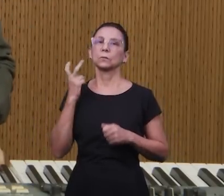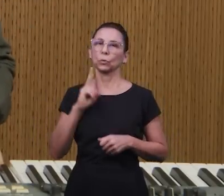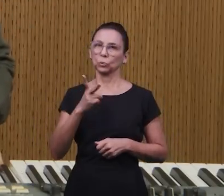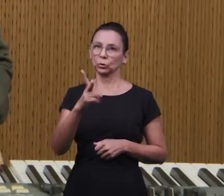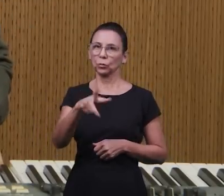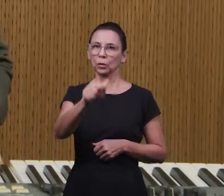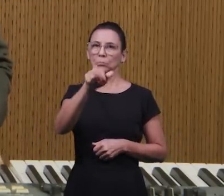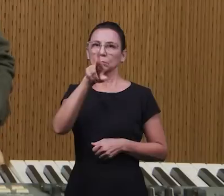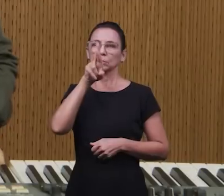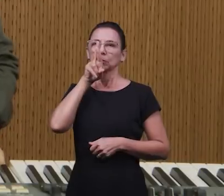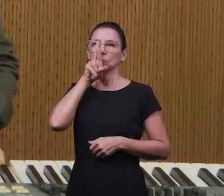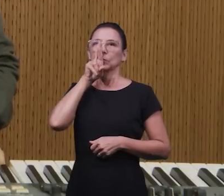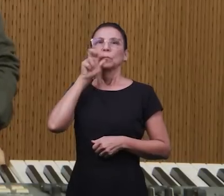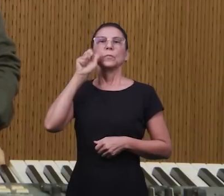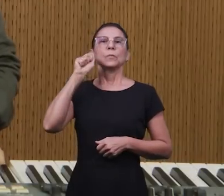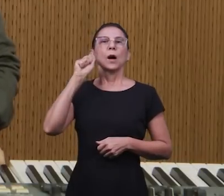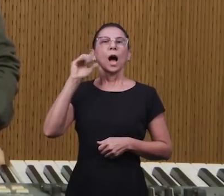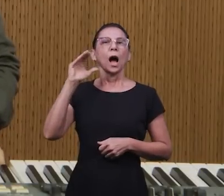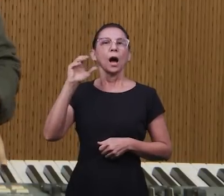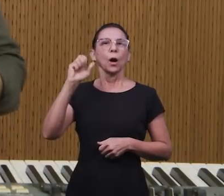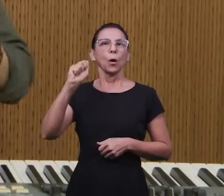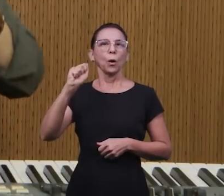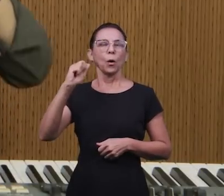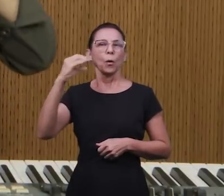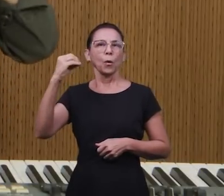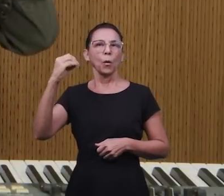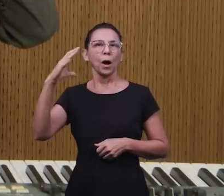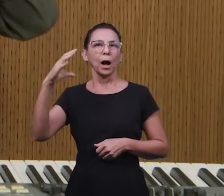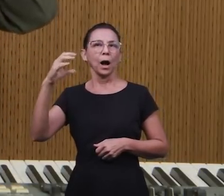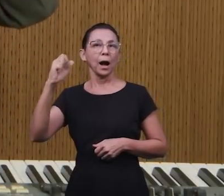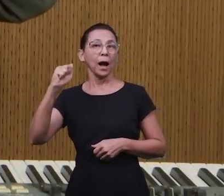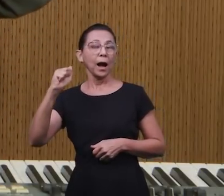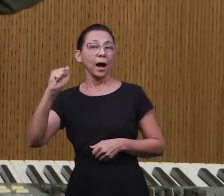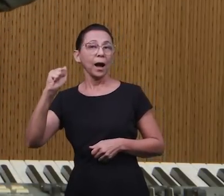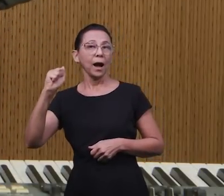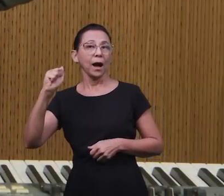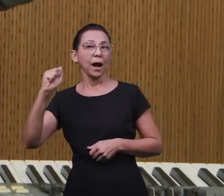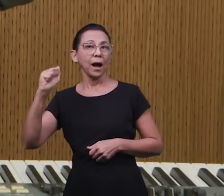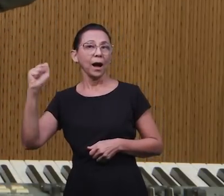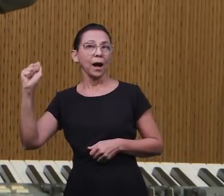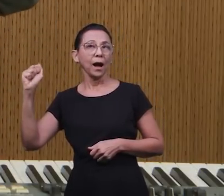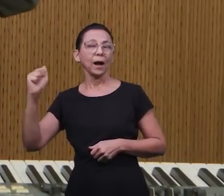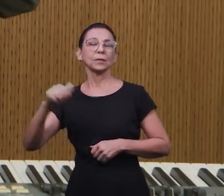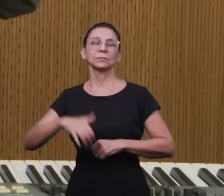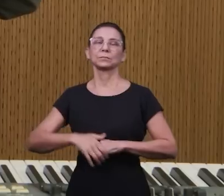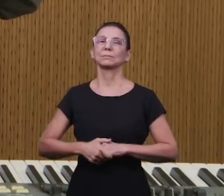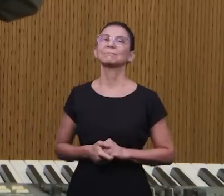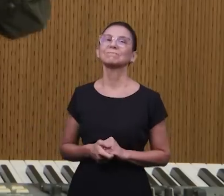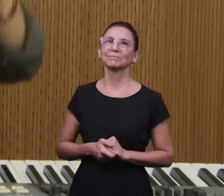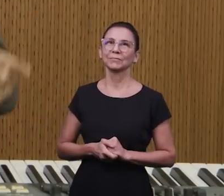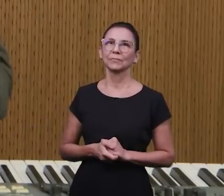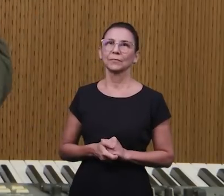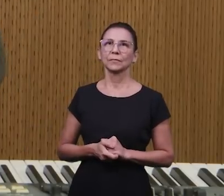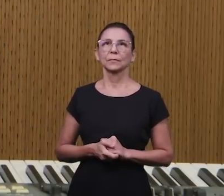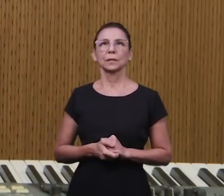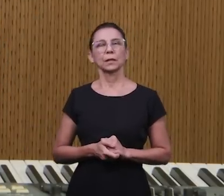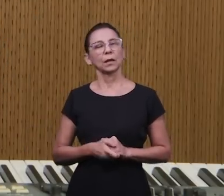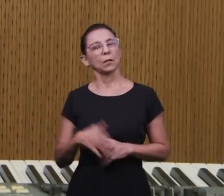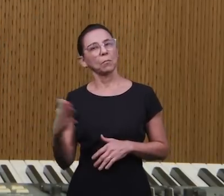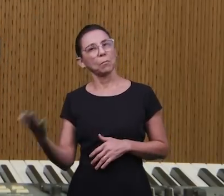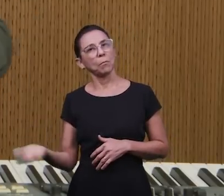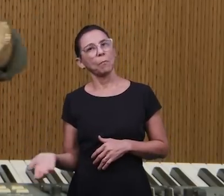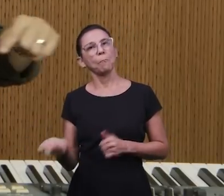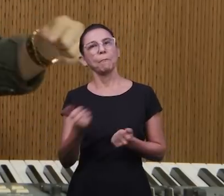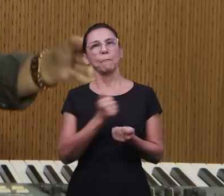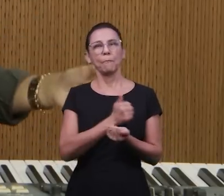passar. Inspirou. Oa, oa, oa, oa. E assim você pode caminhar